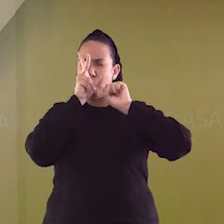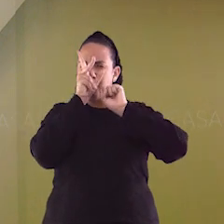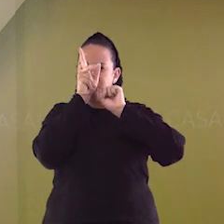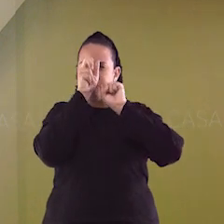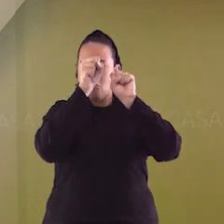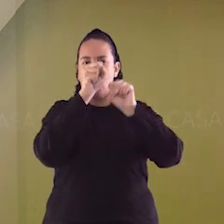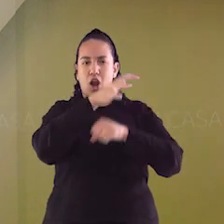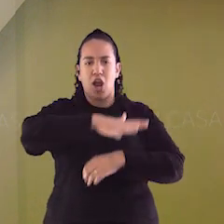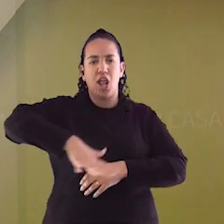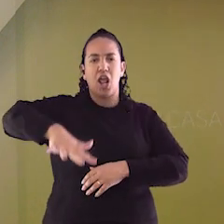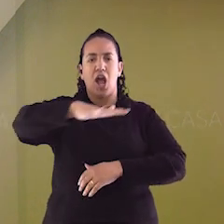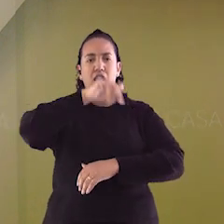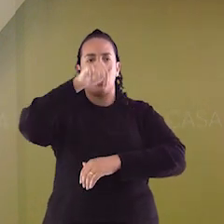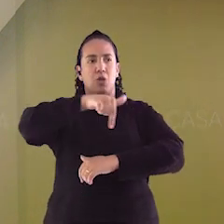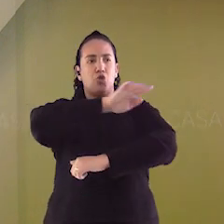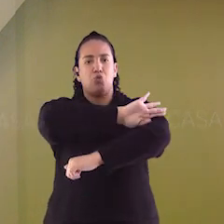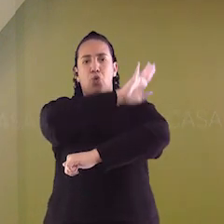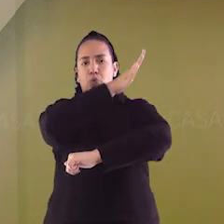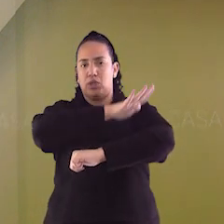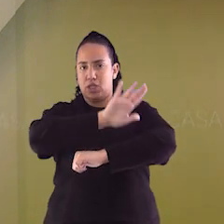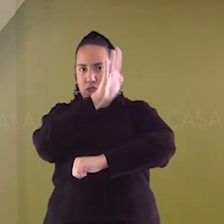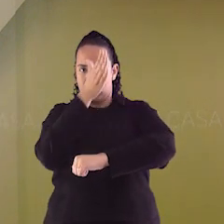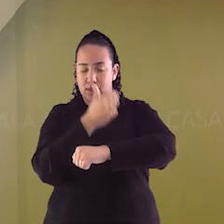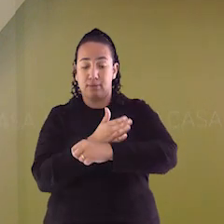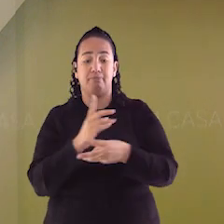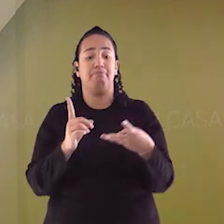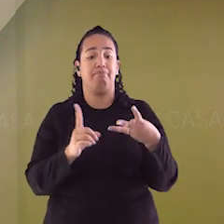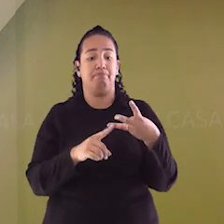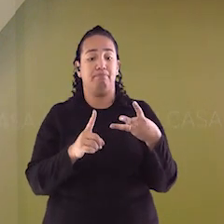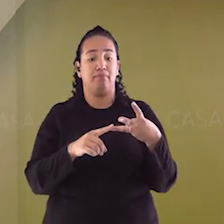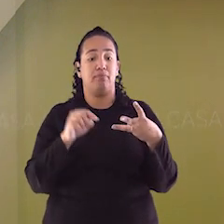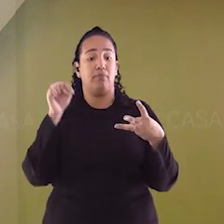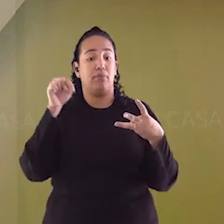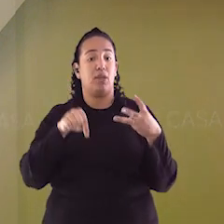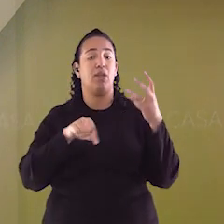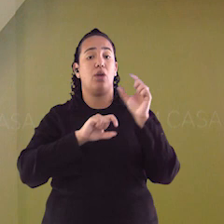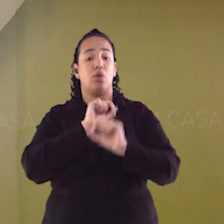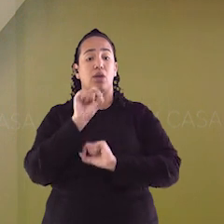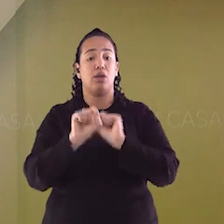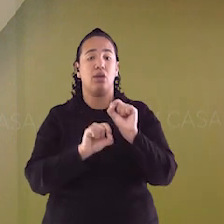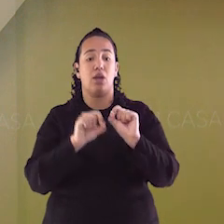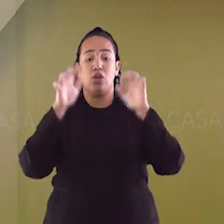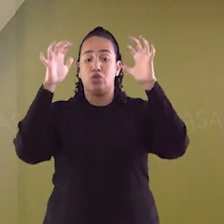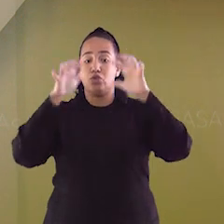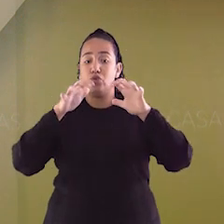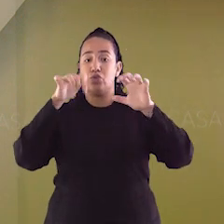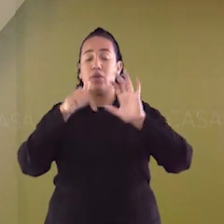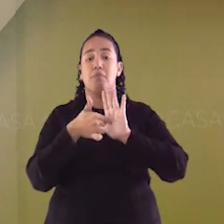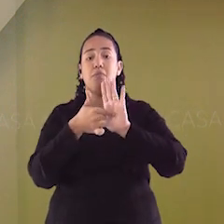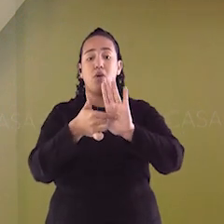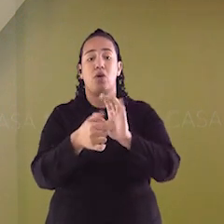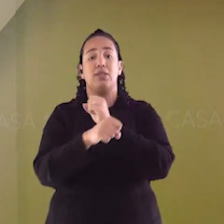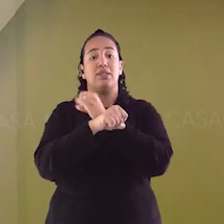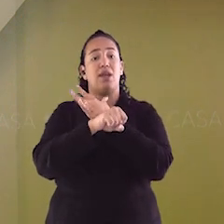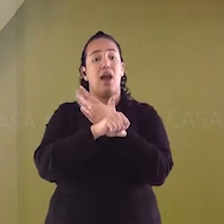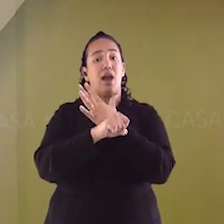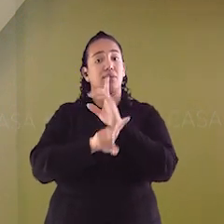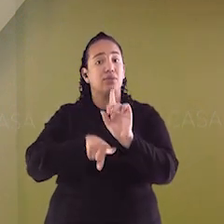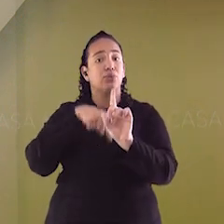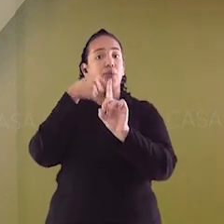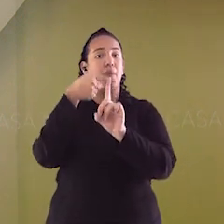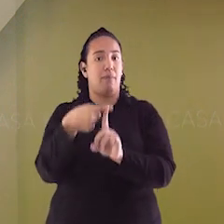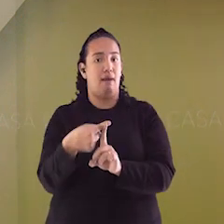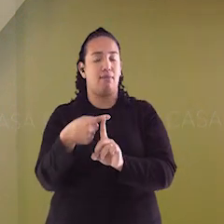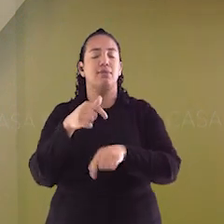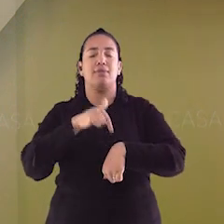chuvas fortes em áreas muito montanhosas? Letra C. É a precipitação que apresenta um elevado